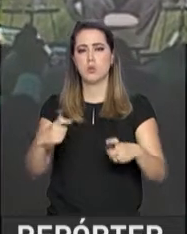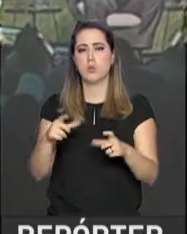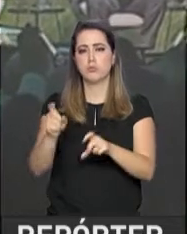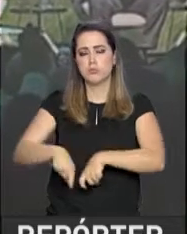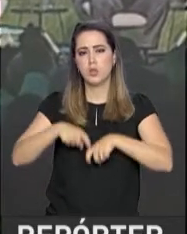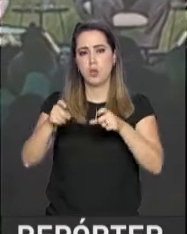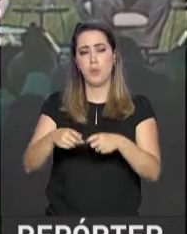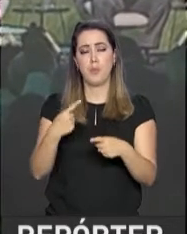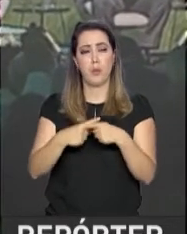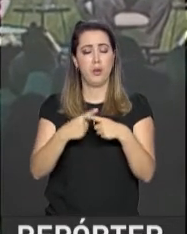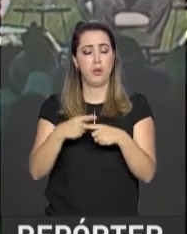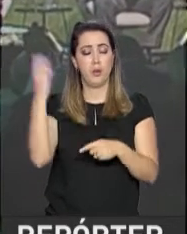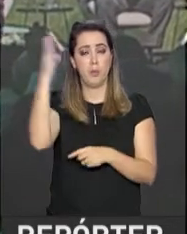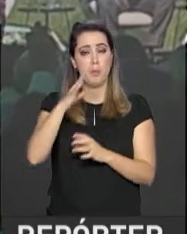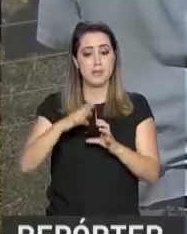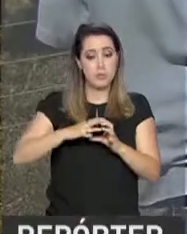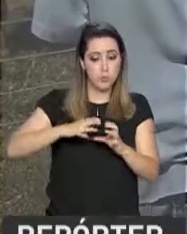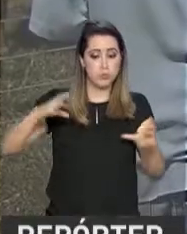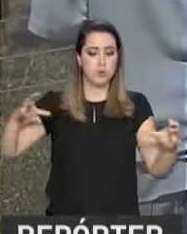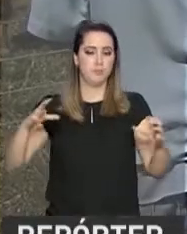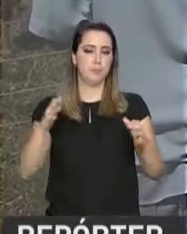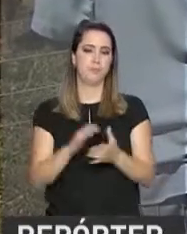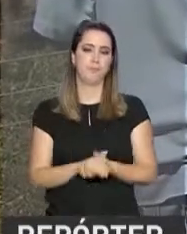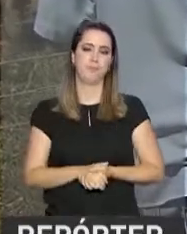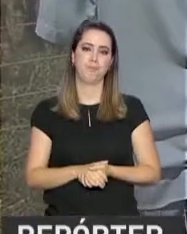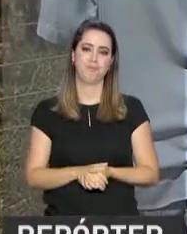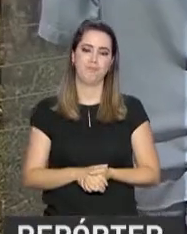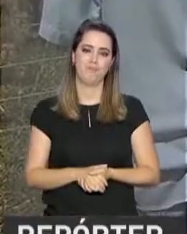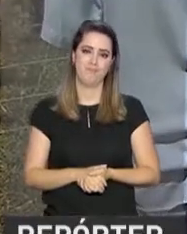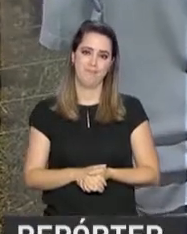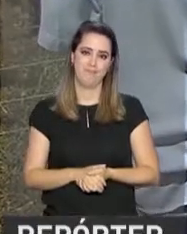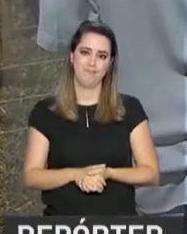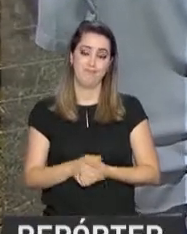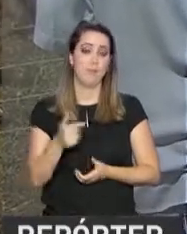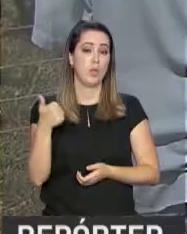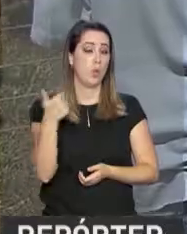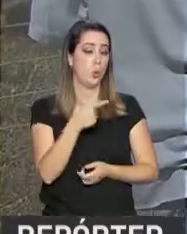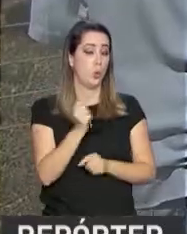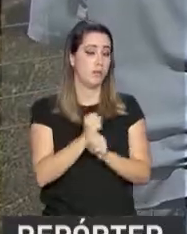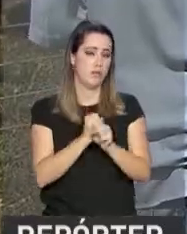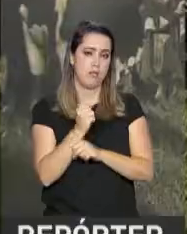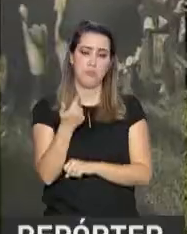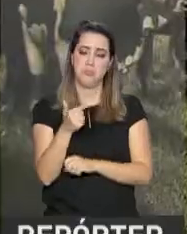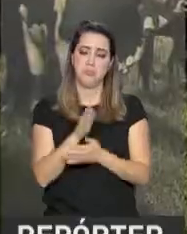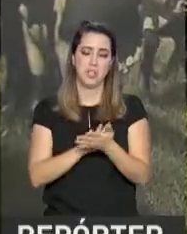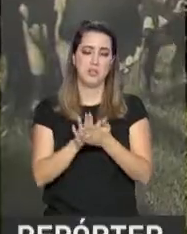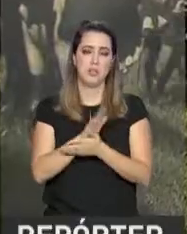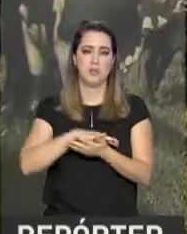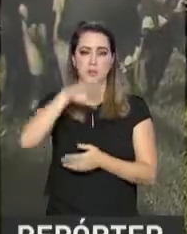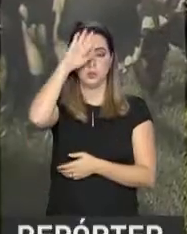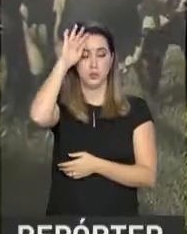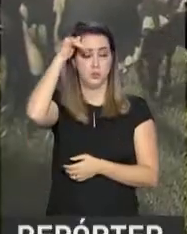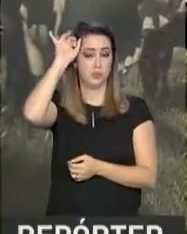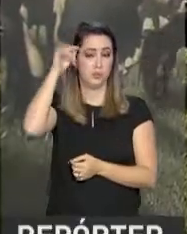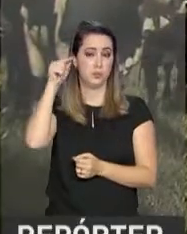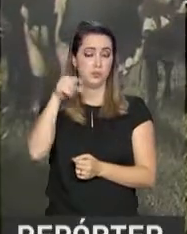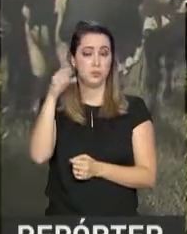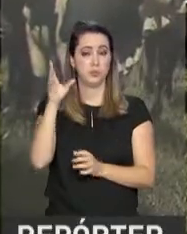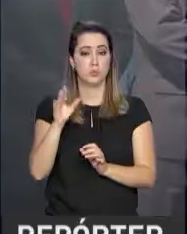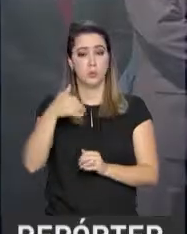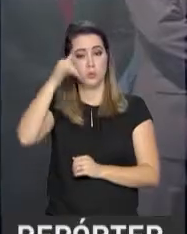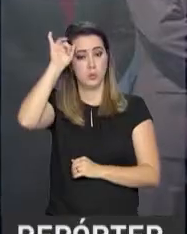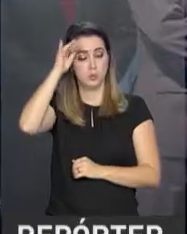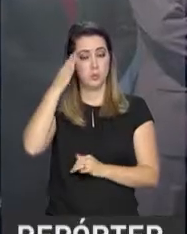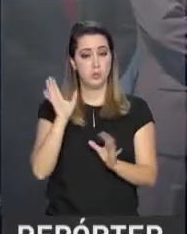de dimensão continental como o Brasil. Este mês, o Brasil completa 12 anos sem ocorrência de casos de febre aftosa no